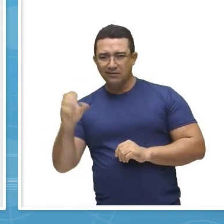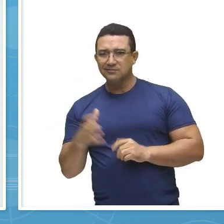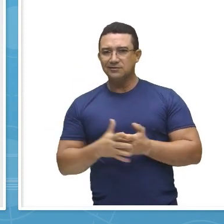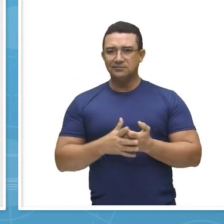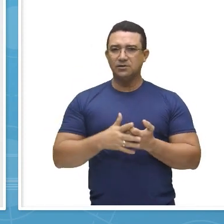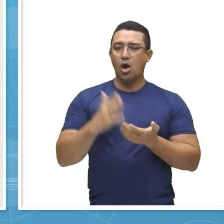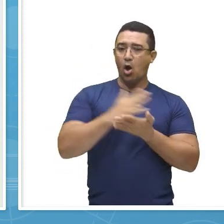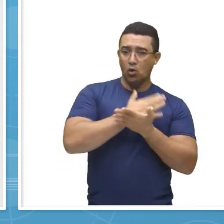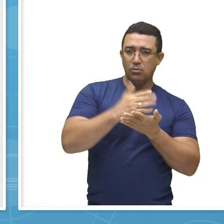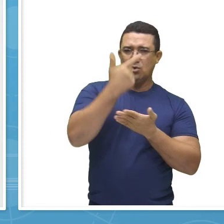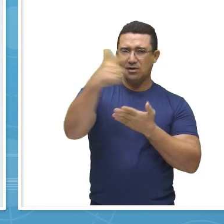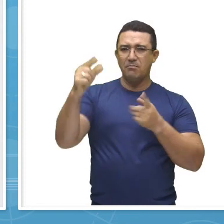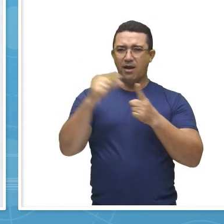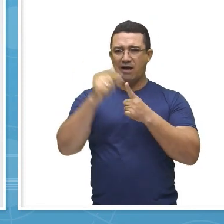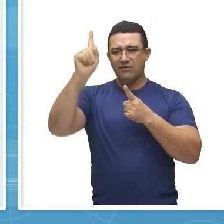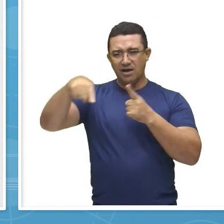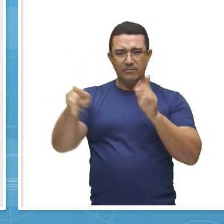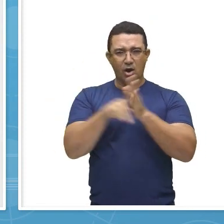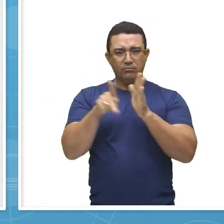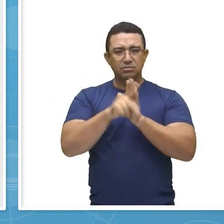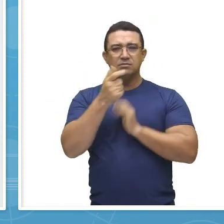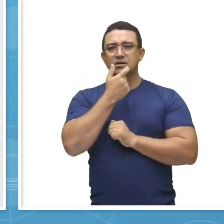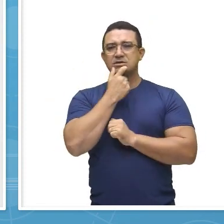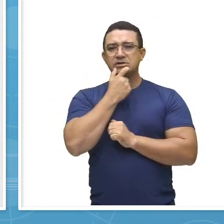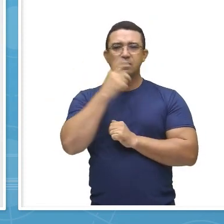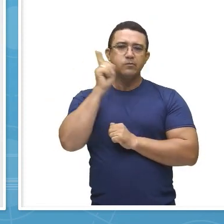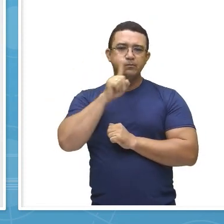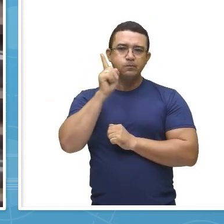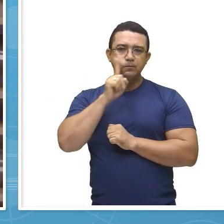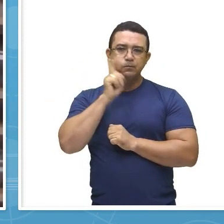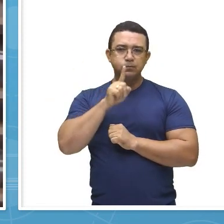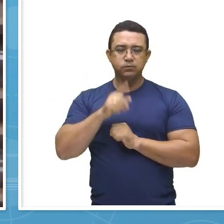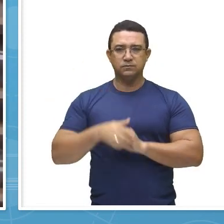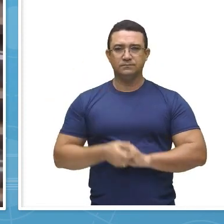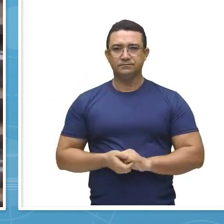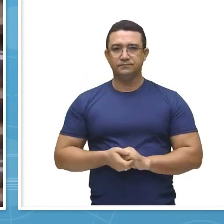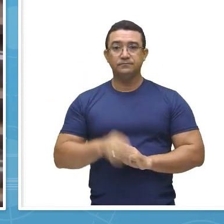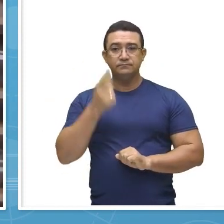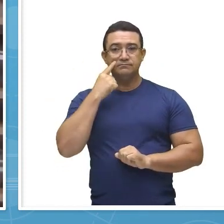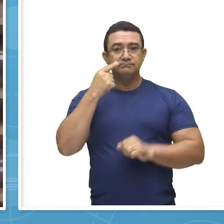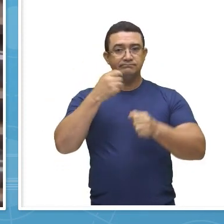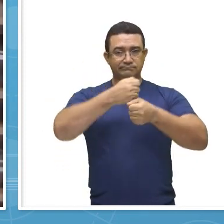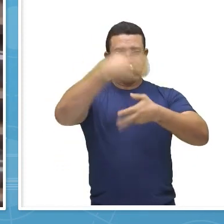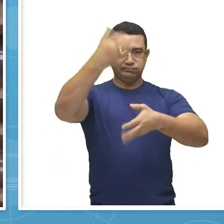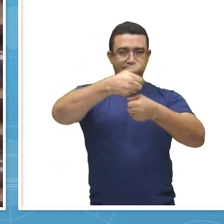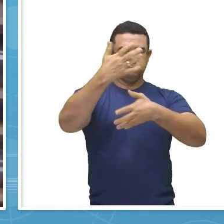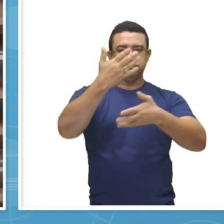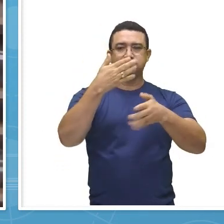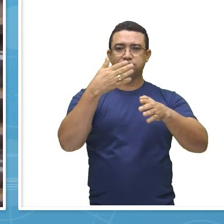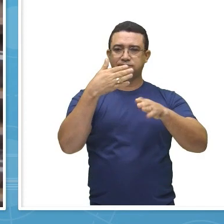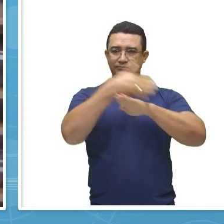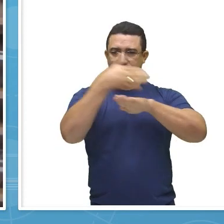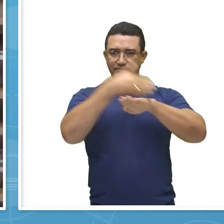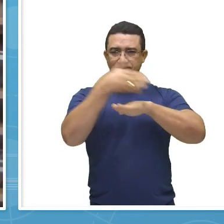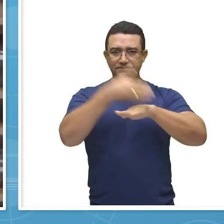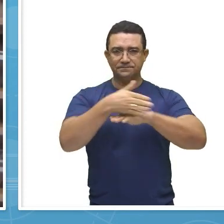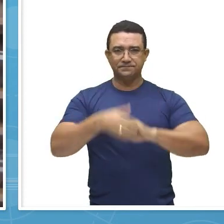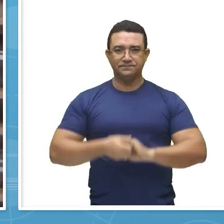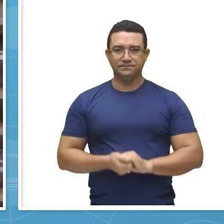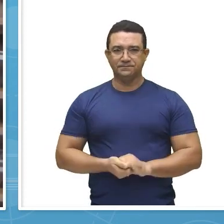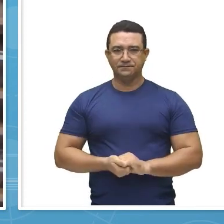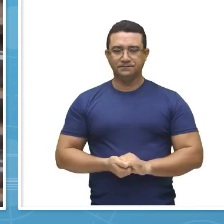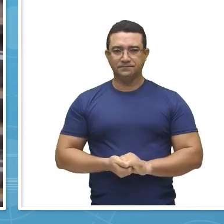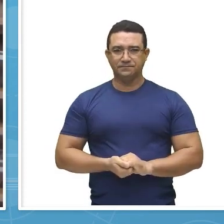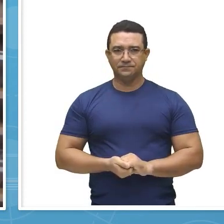country, o fast food, são de origem dos Estados Unidos. Quem participou conosco aí, vamos lá? Só para fecharmos. Letra A,